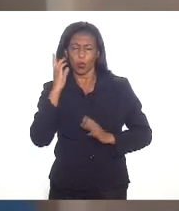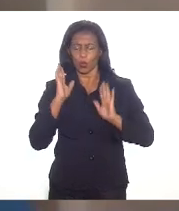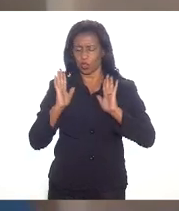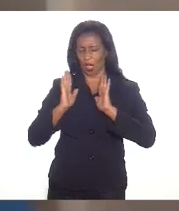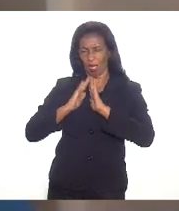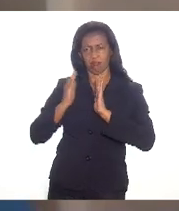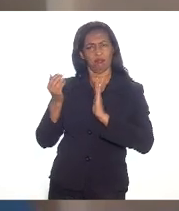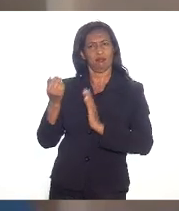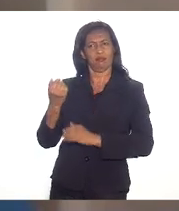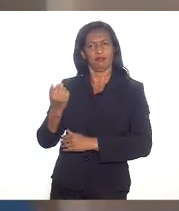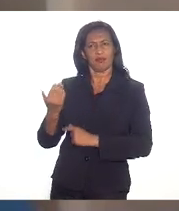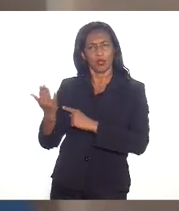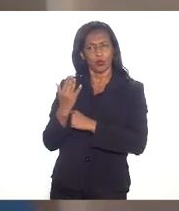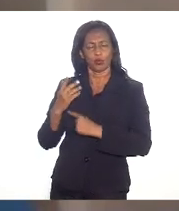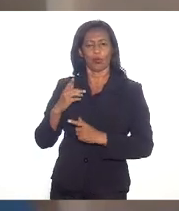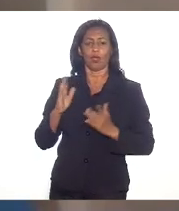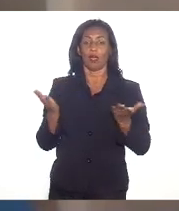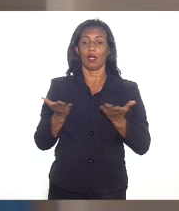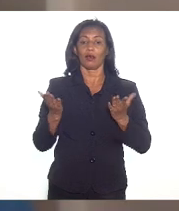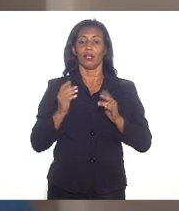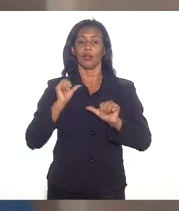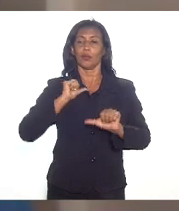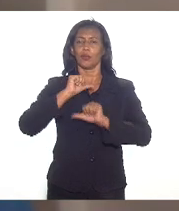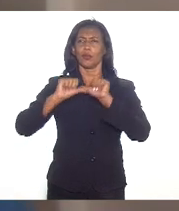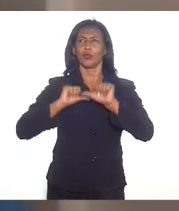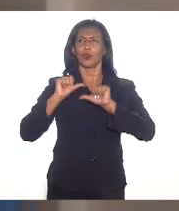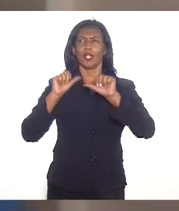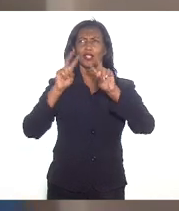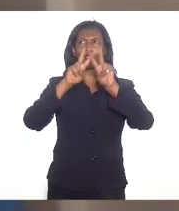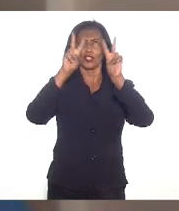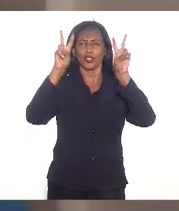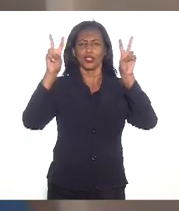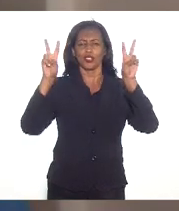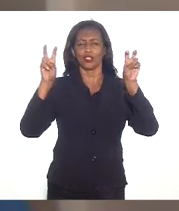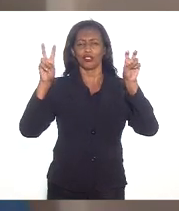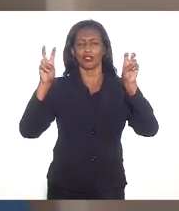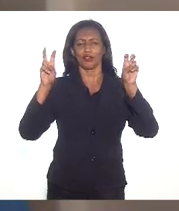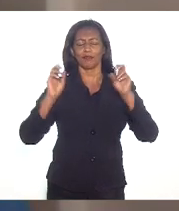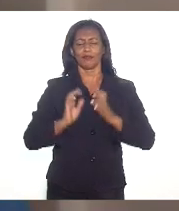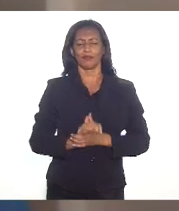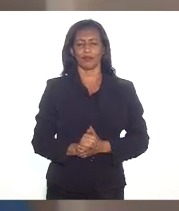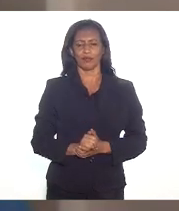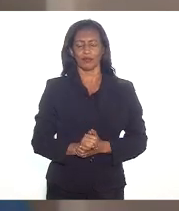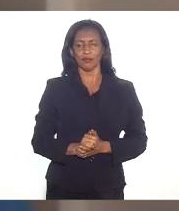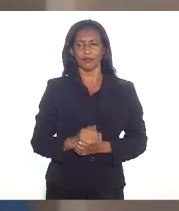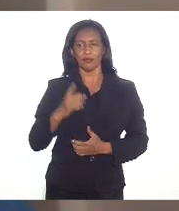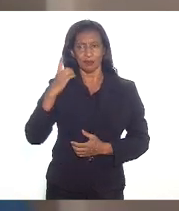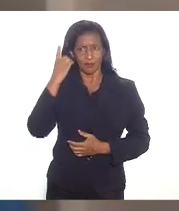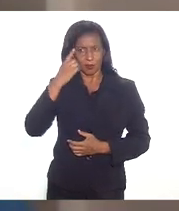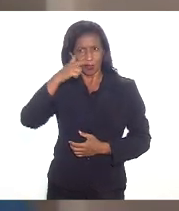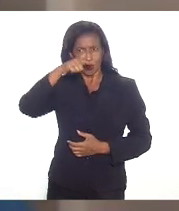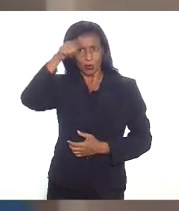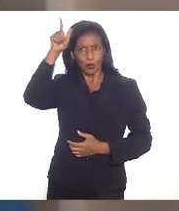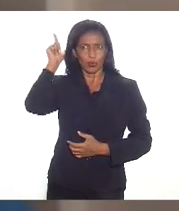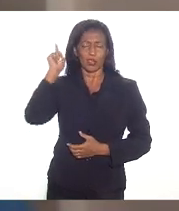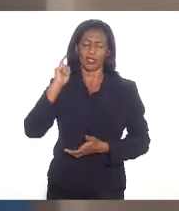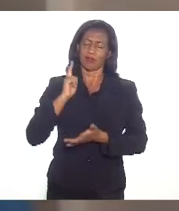Alerj. Bom, a gente até mudar esse título, porque o deputado Luiz Paulo tem falado muito sobre a questão